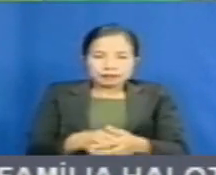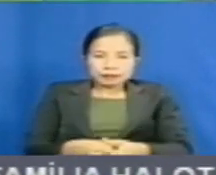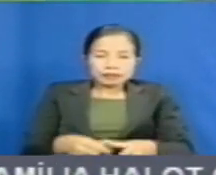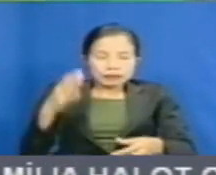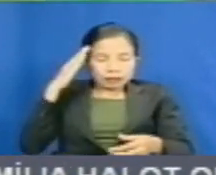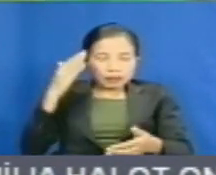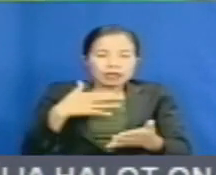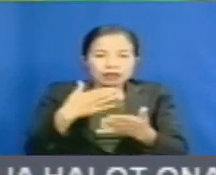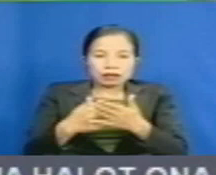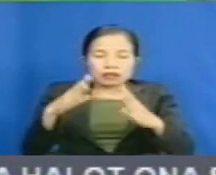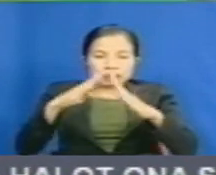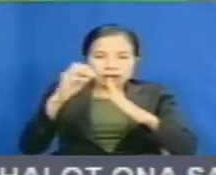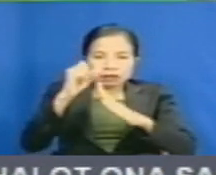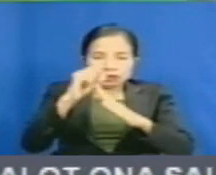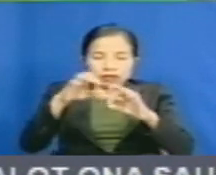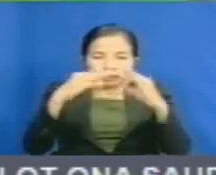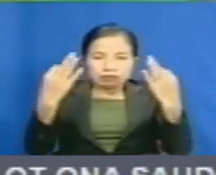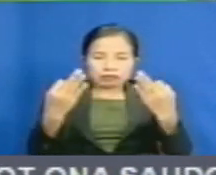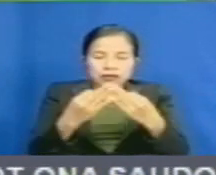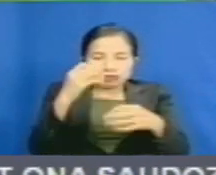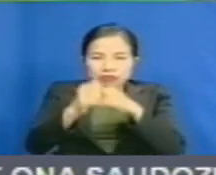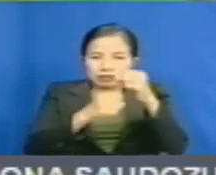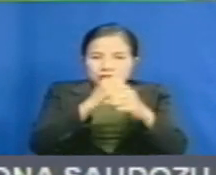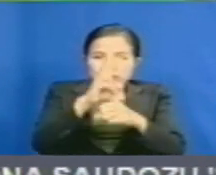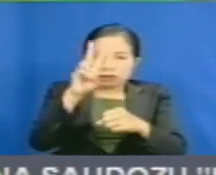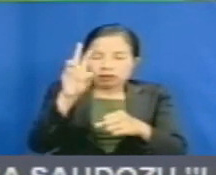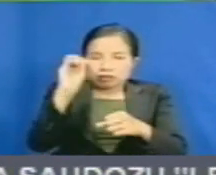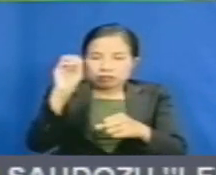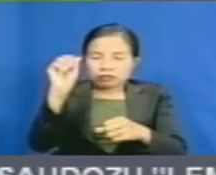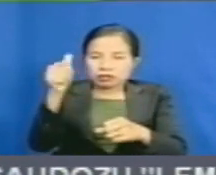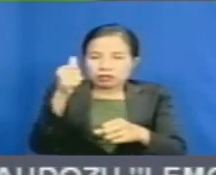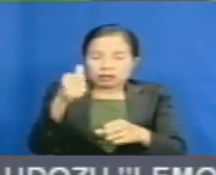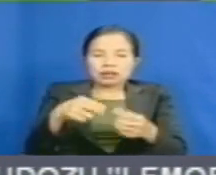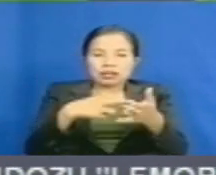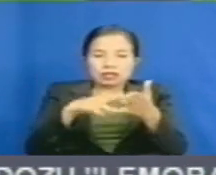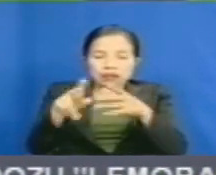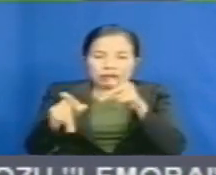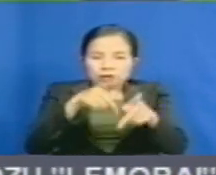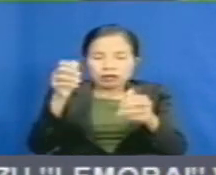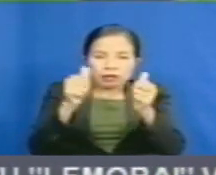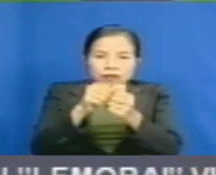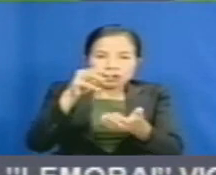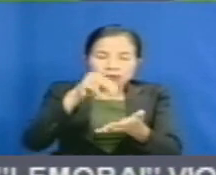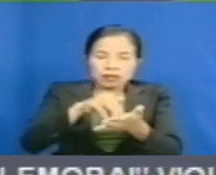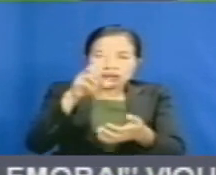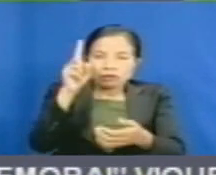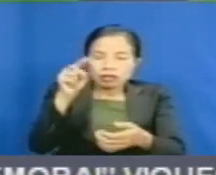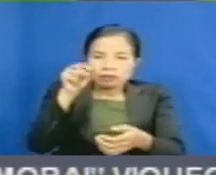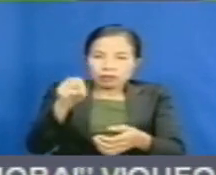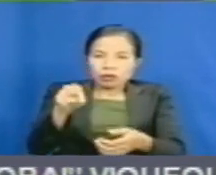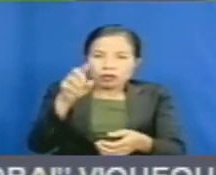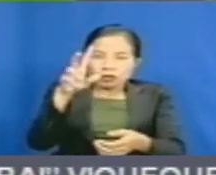Fali katak, sensus populasaun no Humacaen tinang rihun rua sanulu, resista populasaun hamutuk milaun ida,